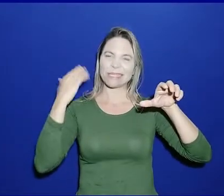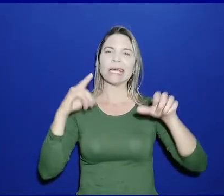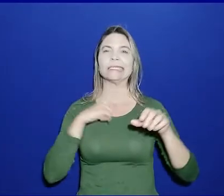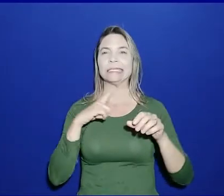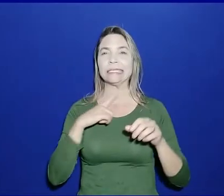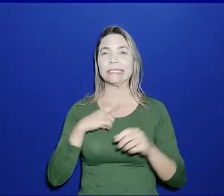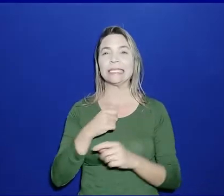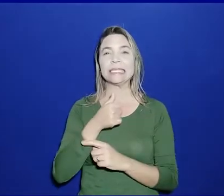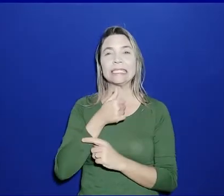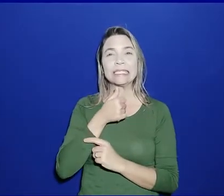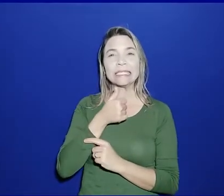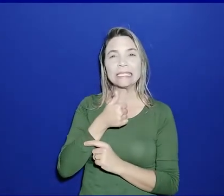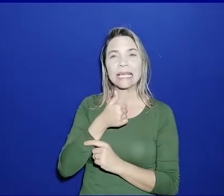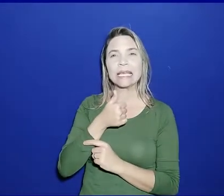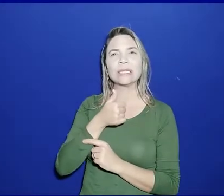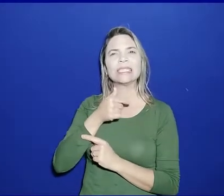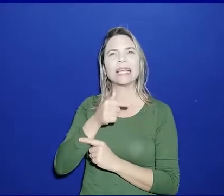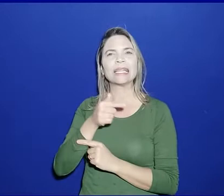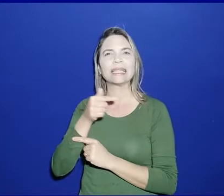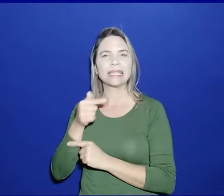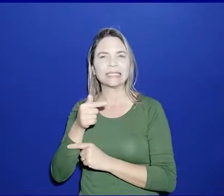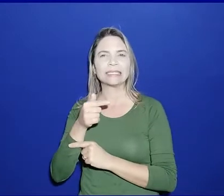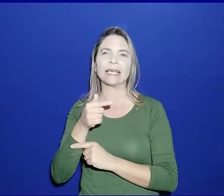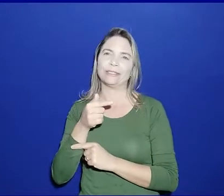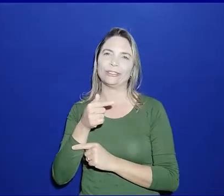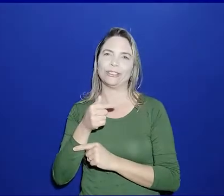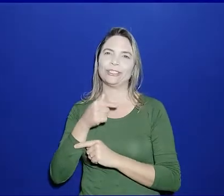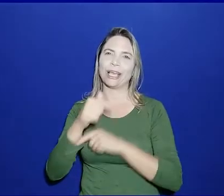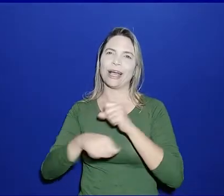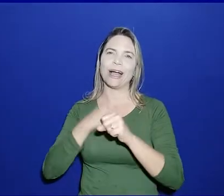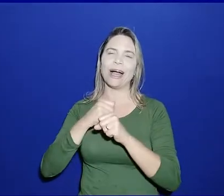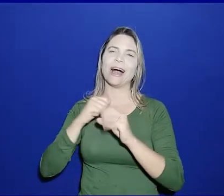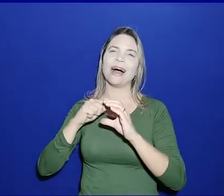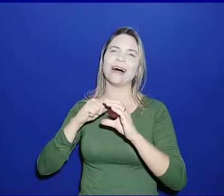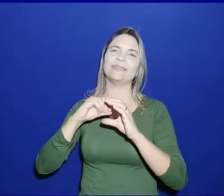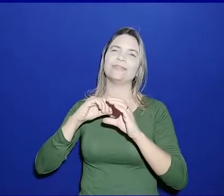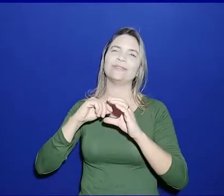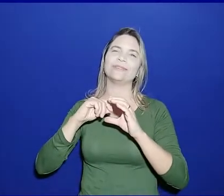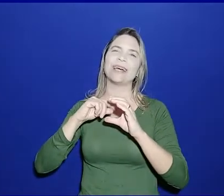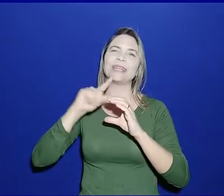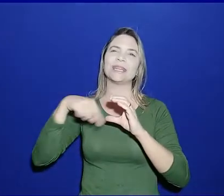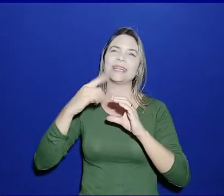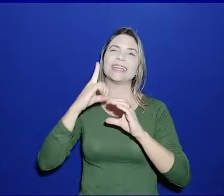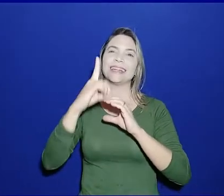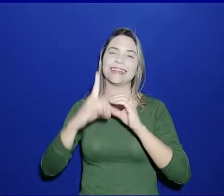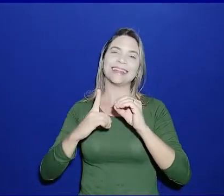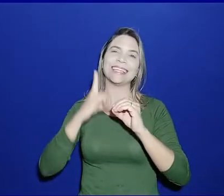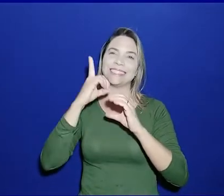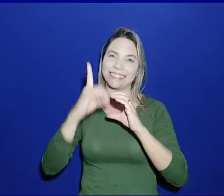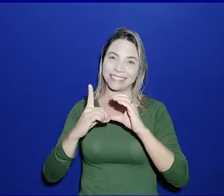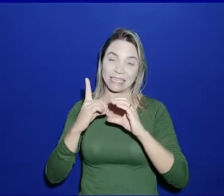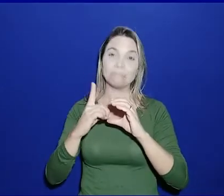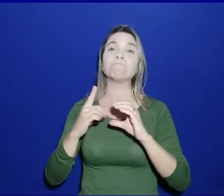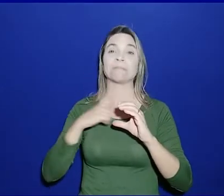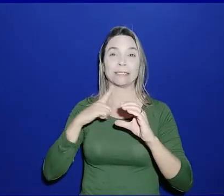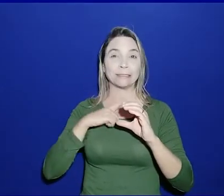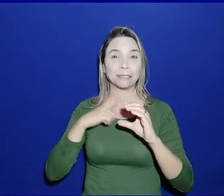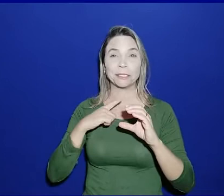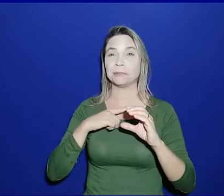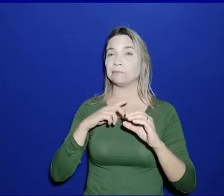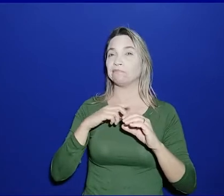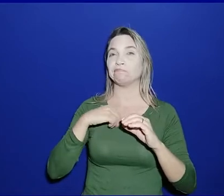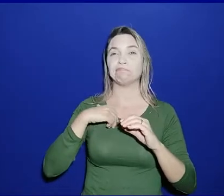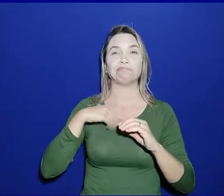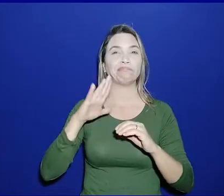em 177 depois de Cristo na França, e com ela quase 50 cristãos.